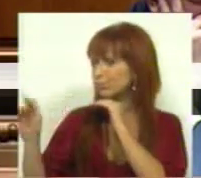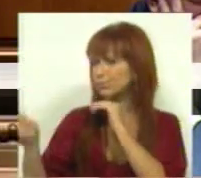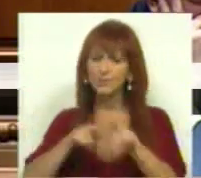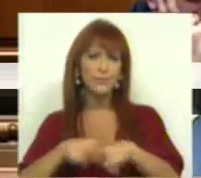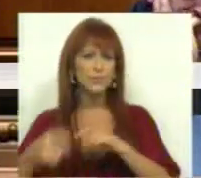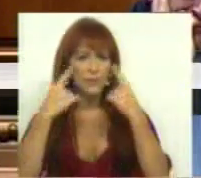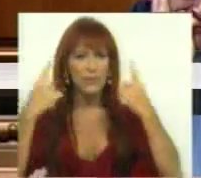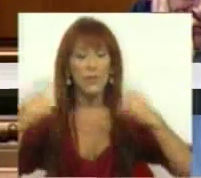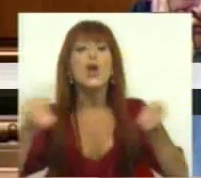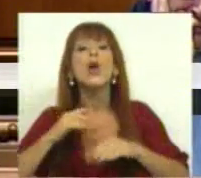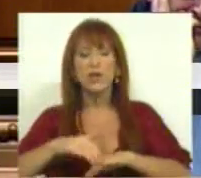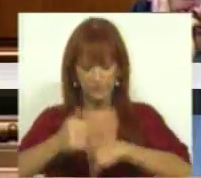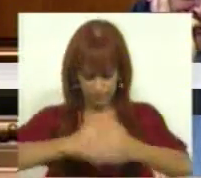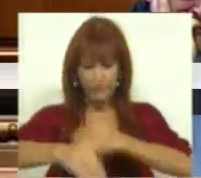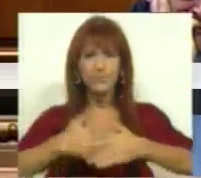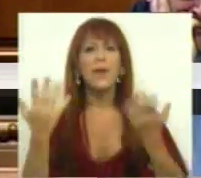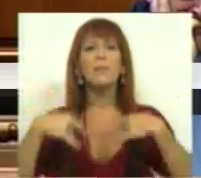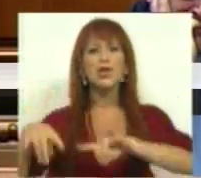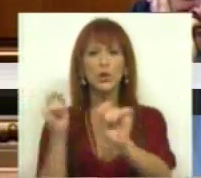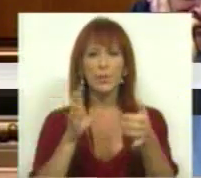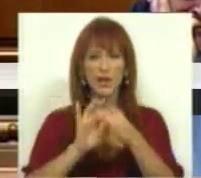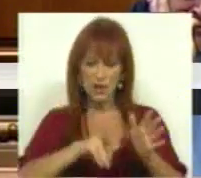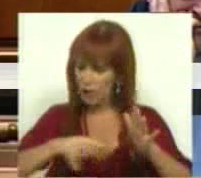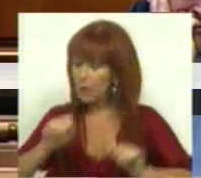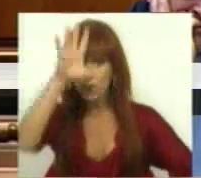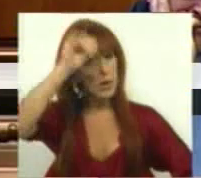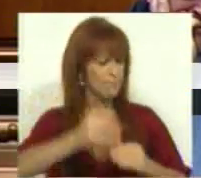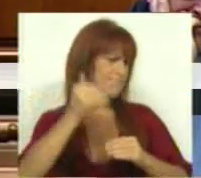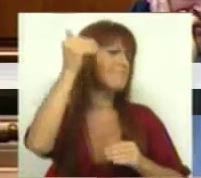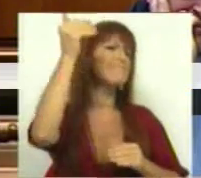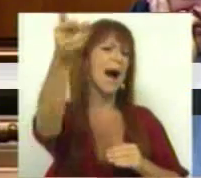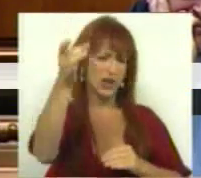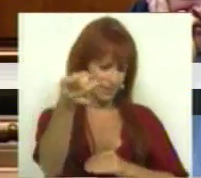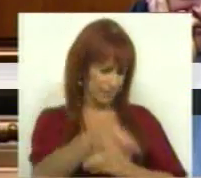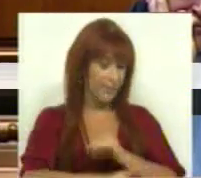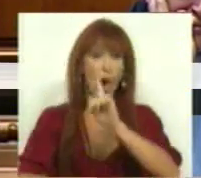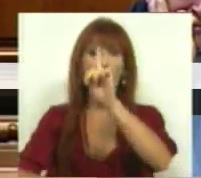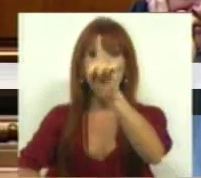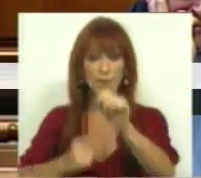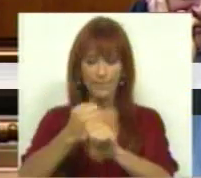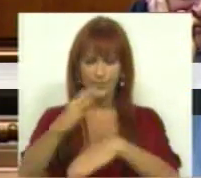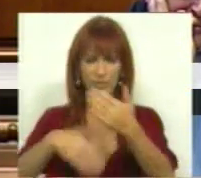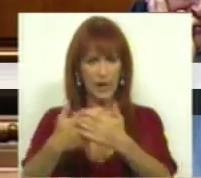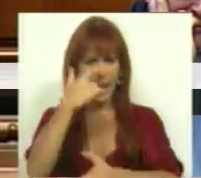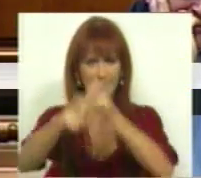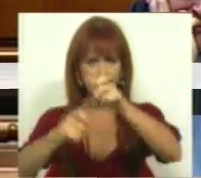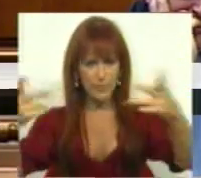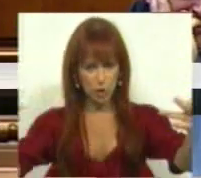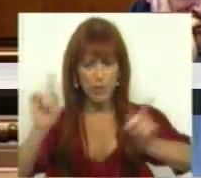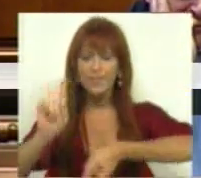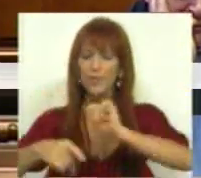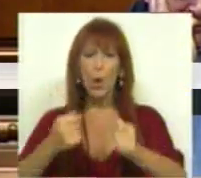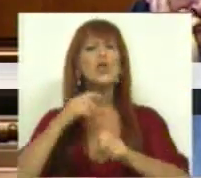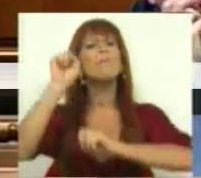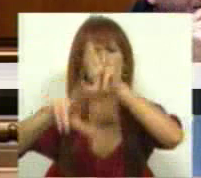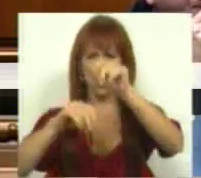às políticas públicas. Iremos fazê-lo. Mas o debate sobre a reforma do Estado está para além disso. Aquilo que é eficiente para os cidadãos e aquilo